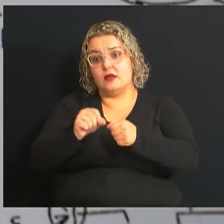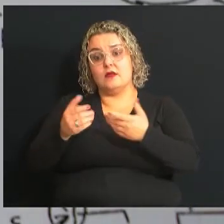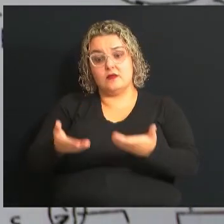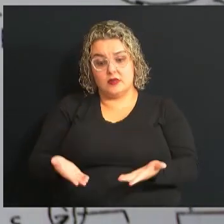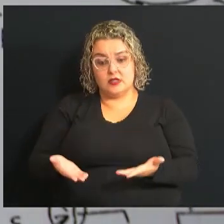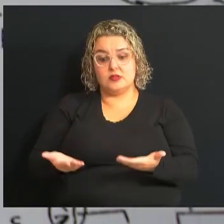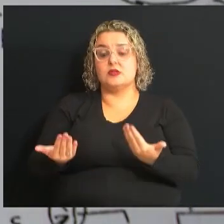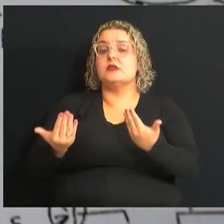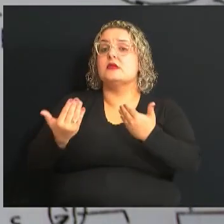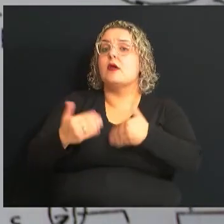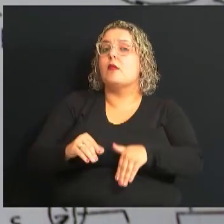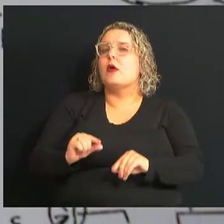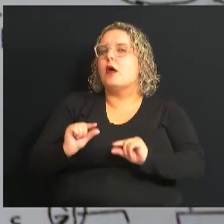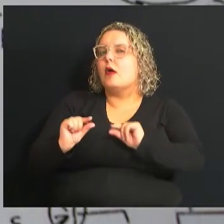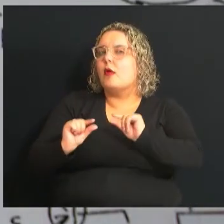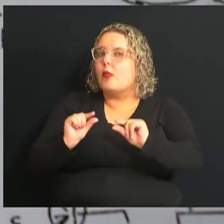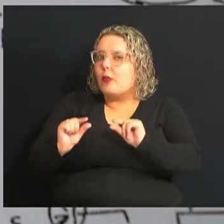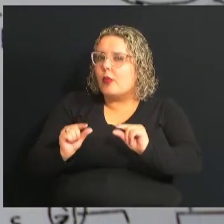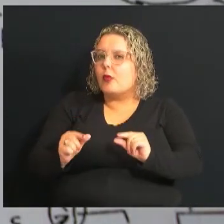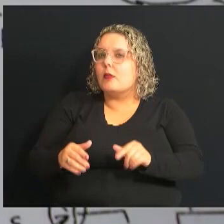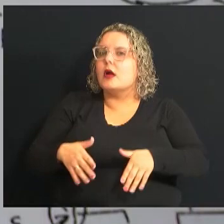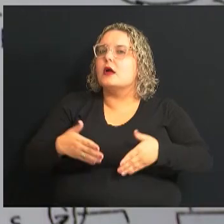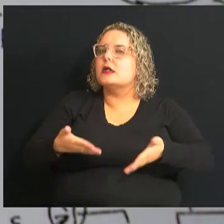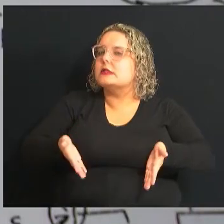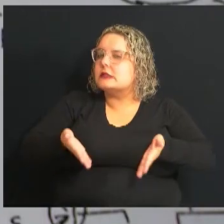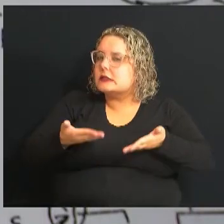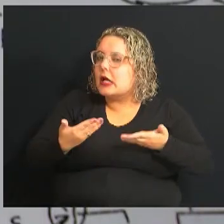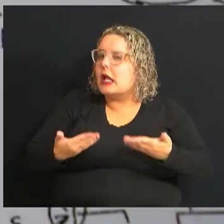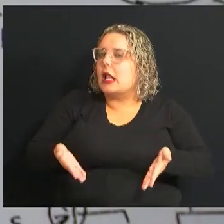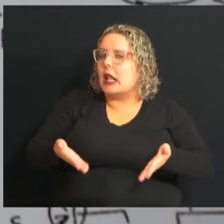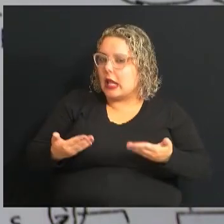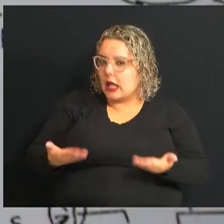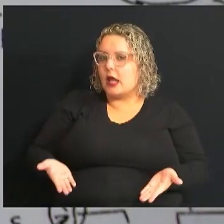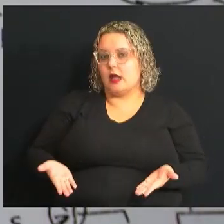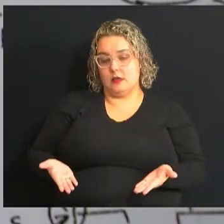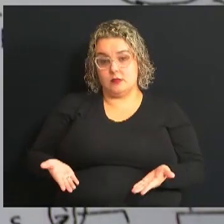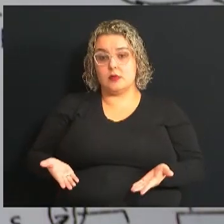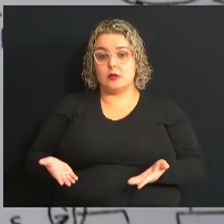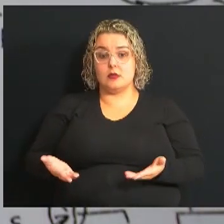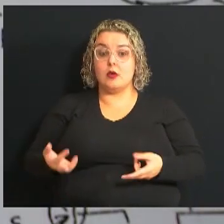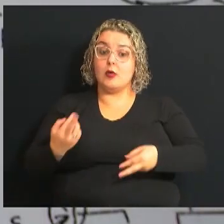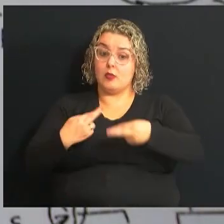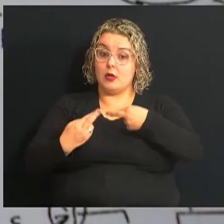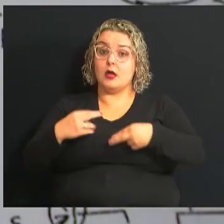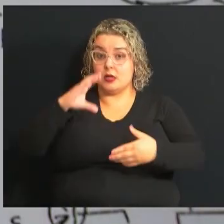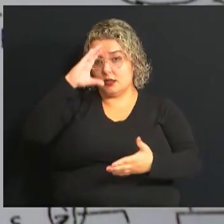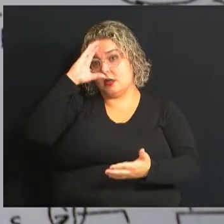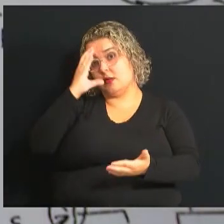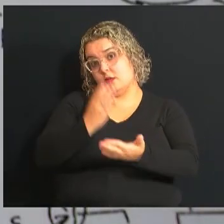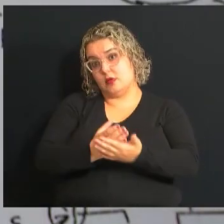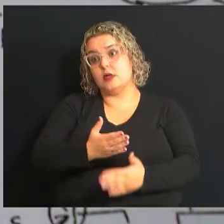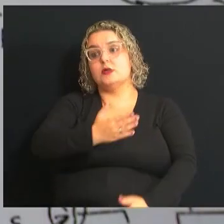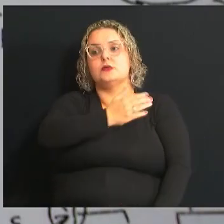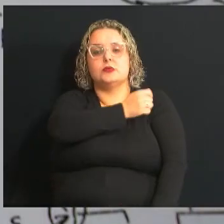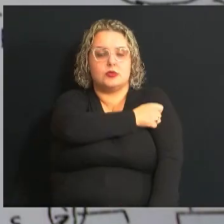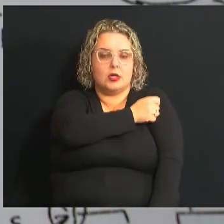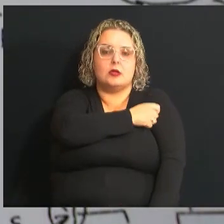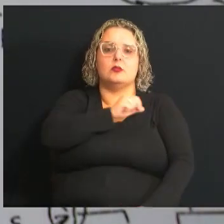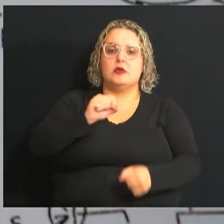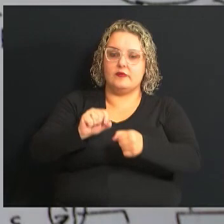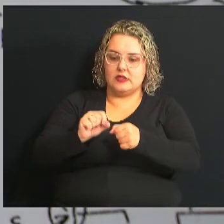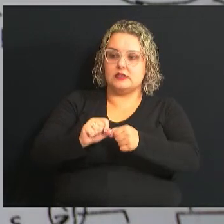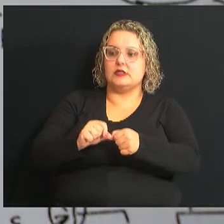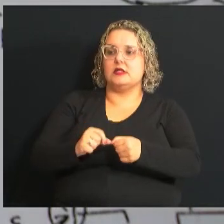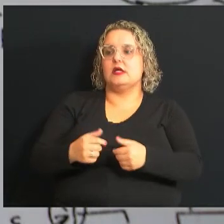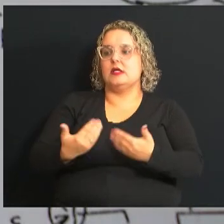fique um pouco mais tranquila, eu diria, pelo menos em relação à confiança do aluno para realizar esse exame.